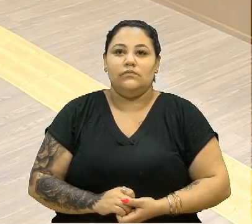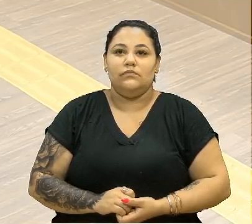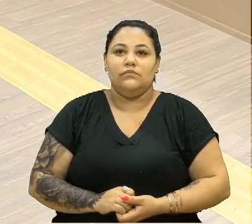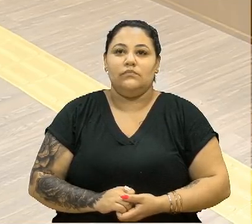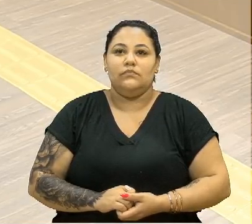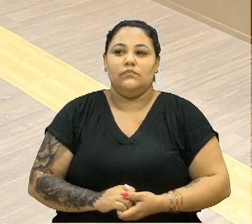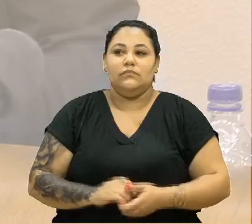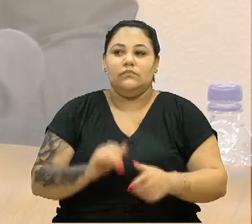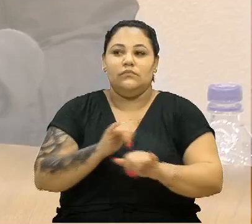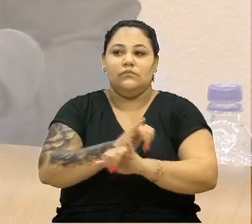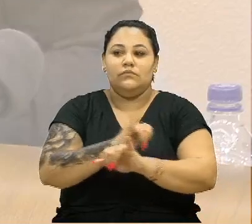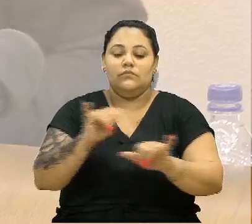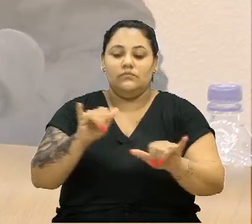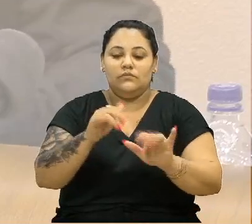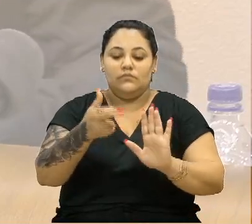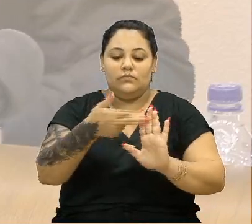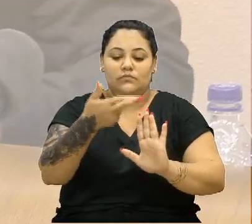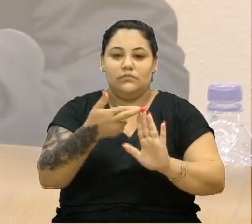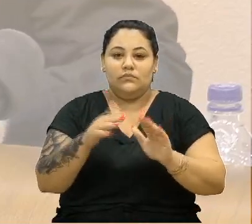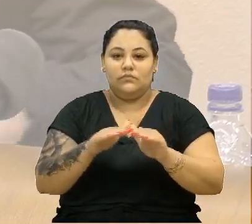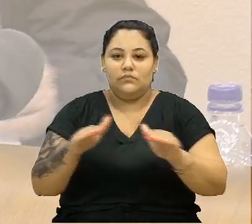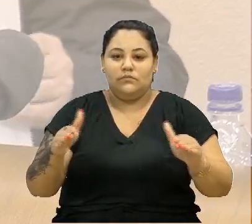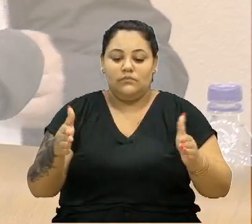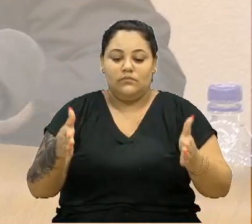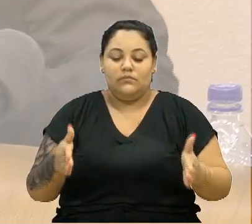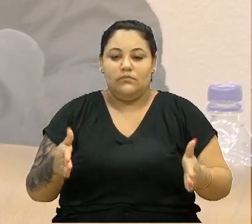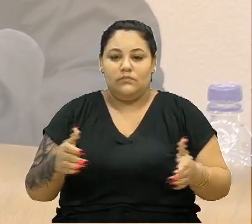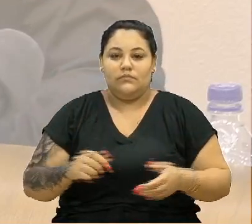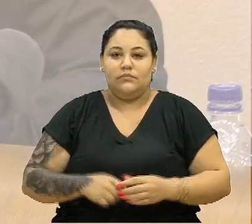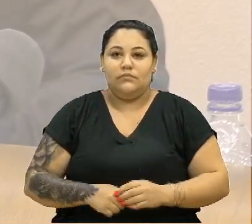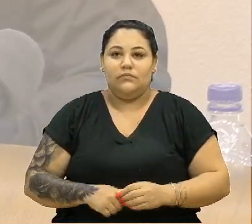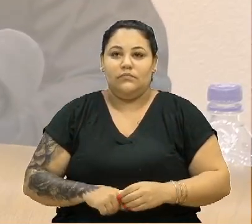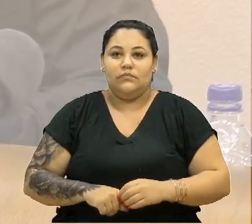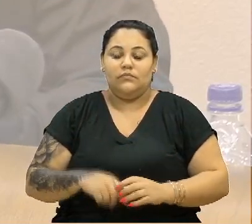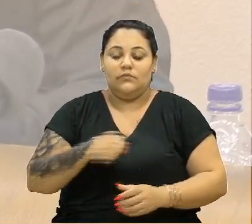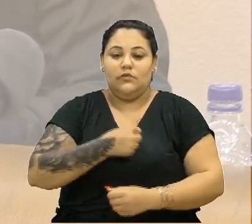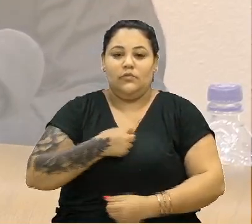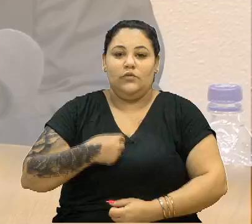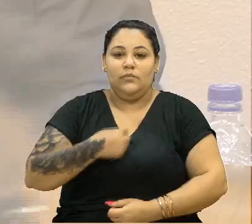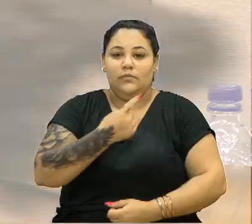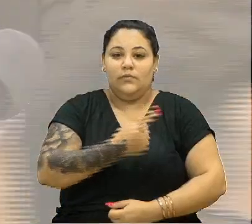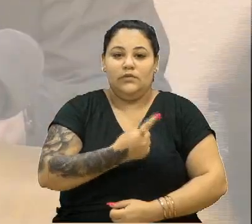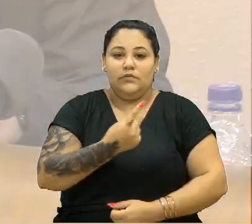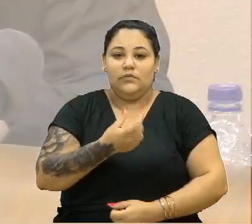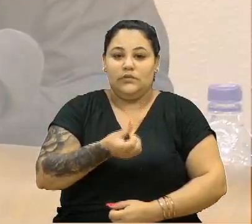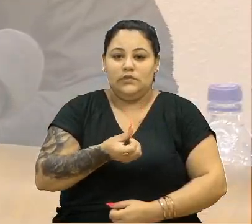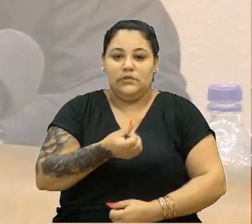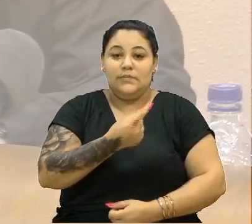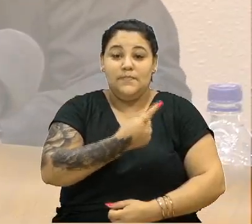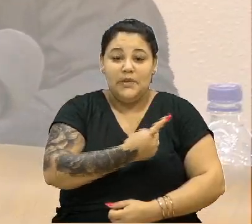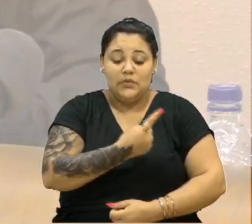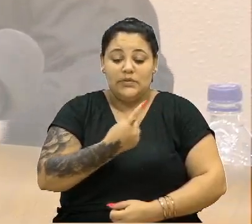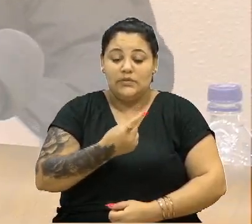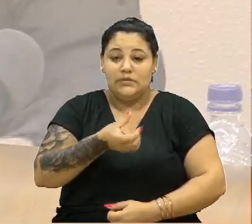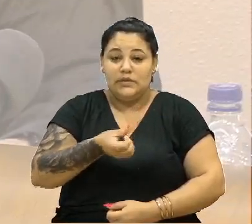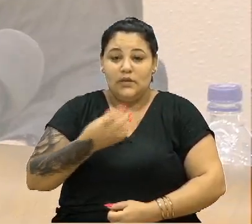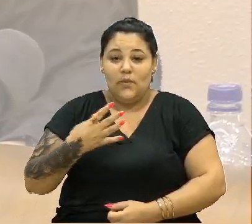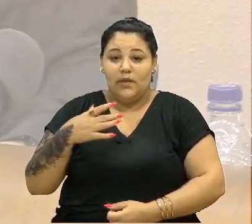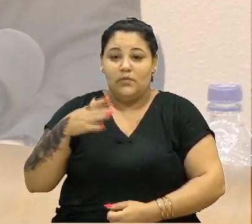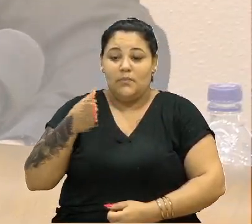Informo que, nos termos da resolução de mesa, número 1164/A, de 8 de março